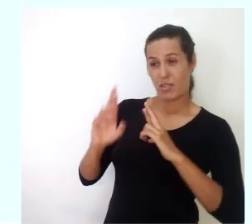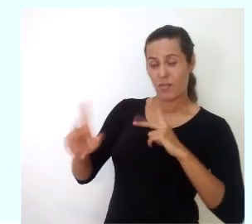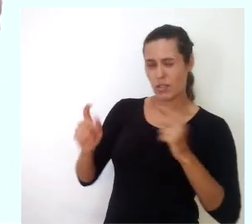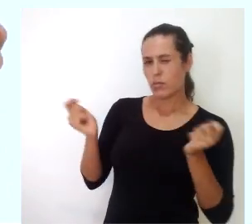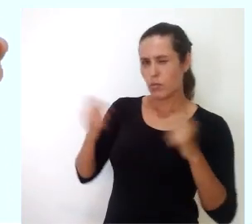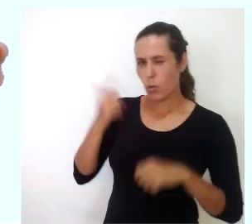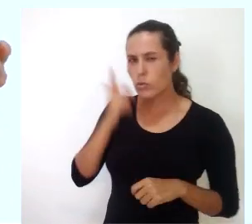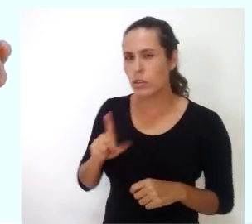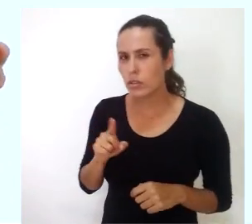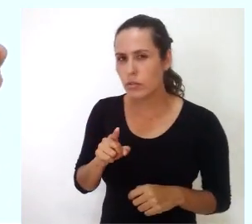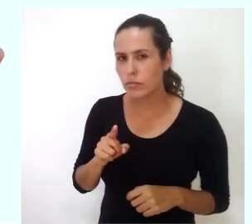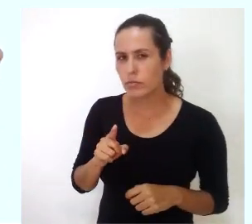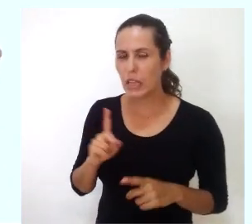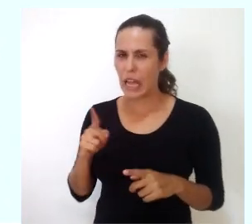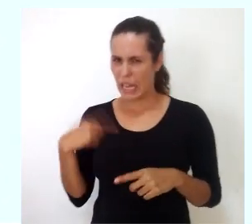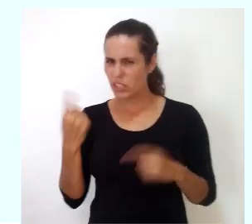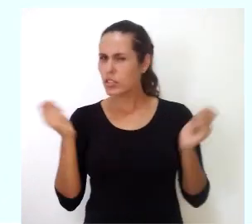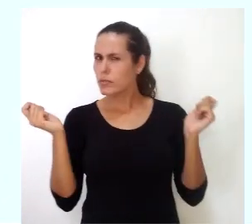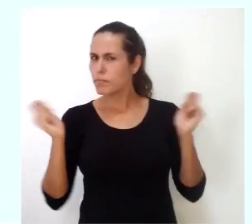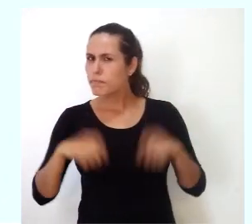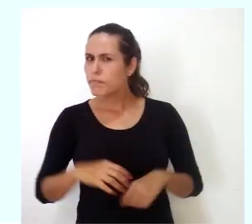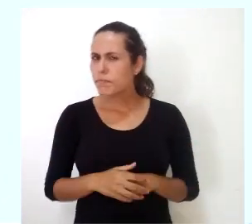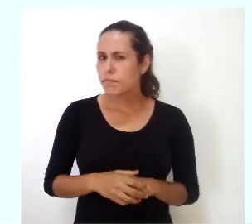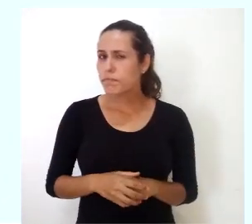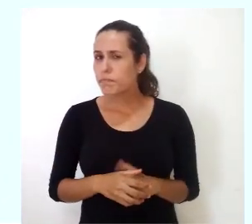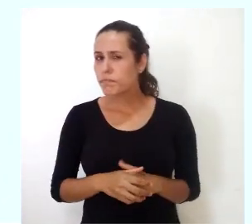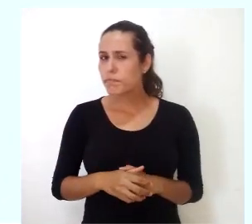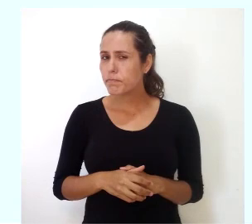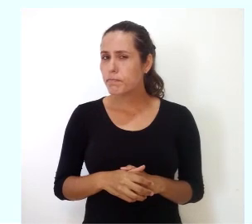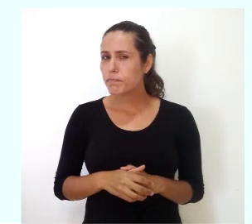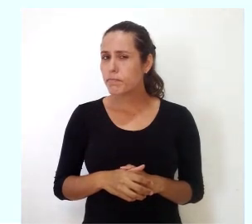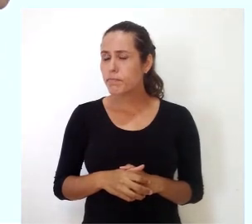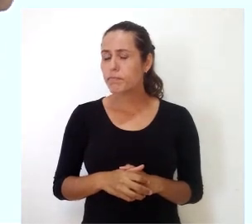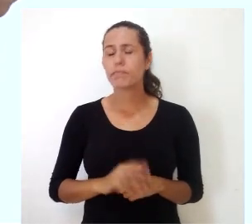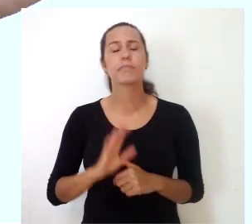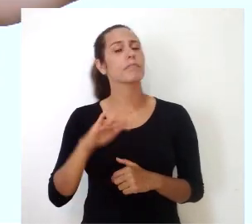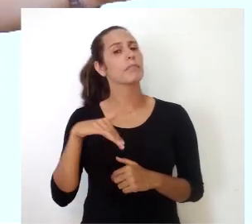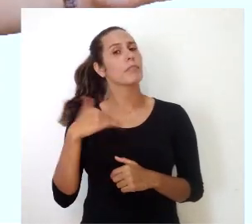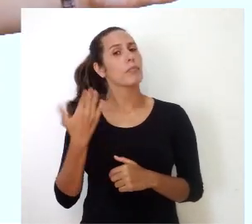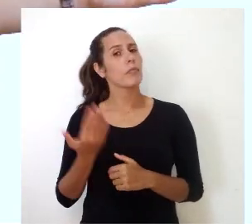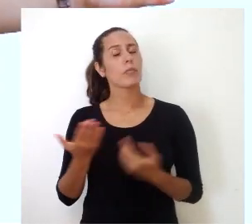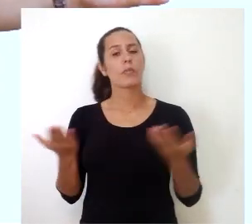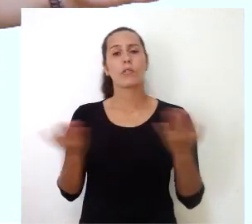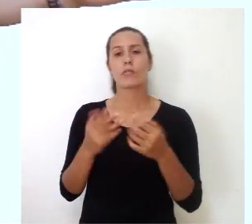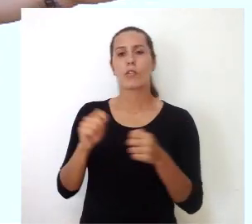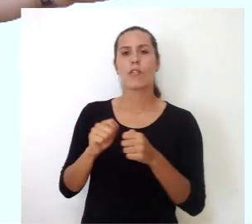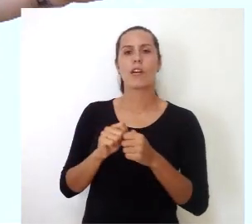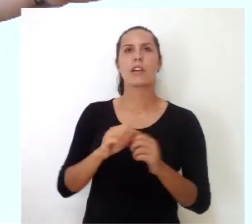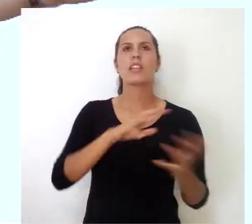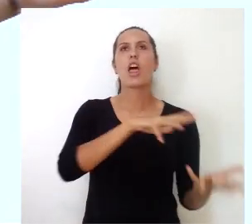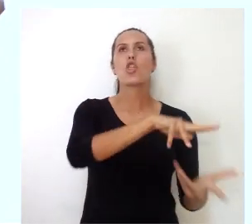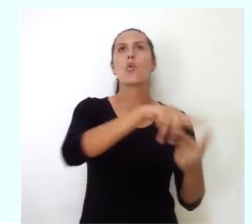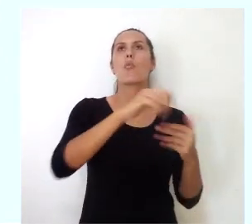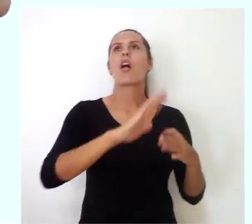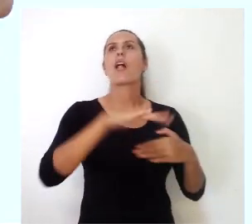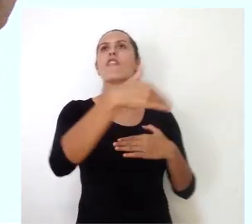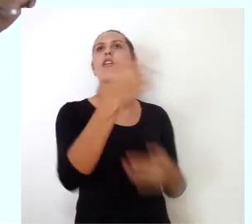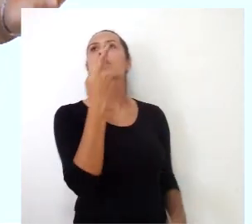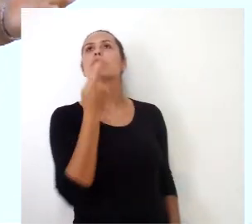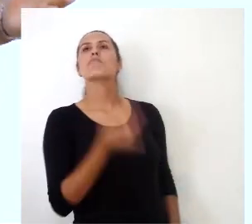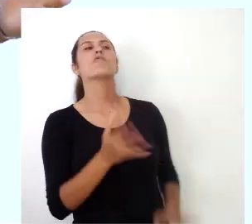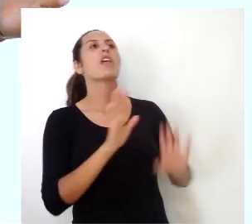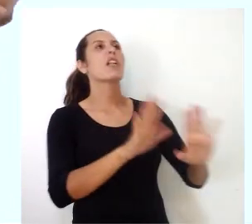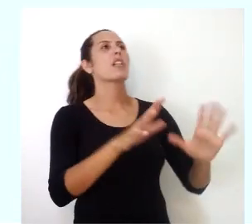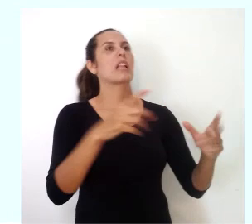temos essa capacidade? Ou vamos fazer como há no mundo lá fora, que muitas vezes há